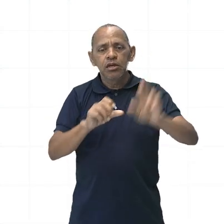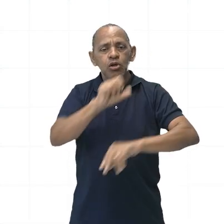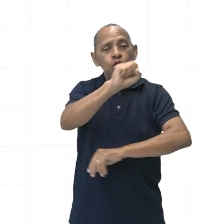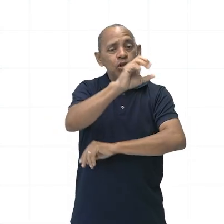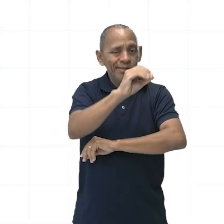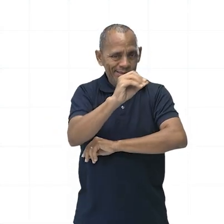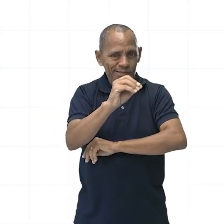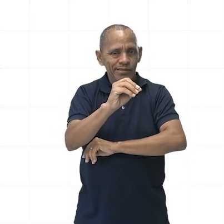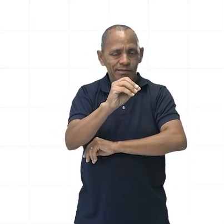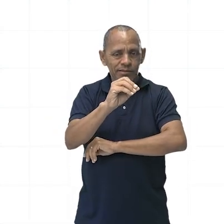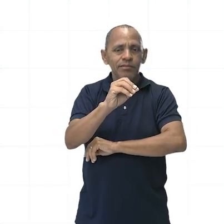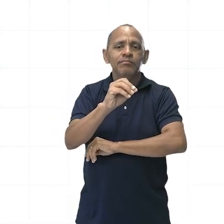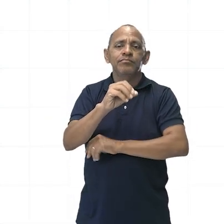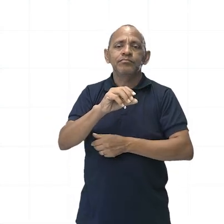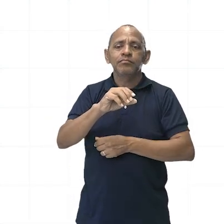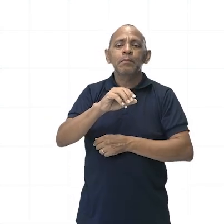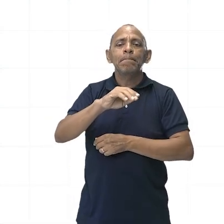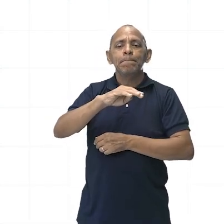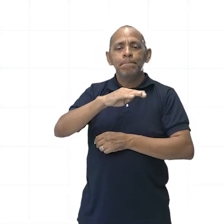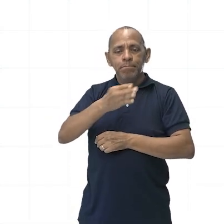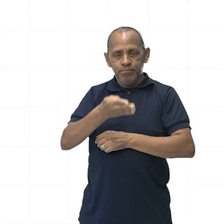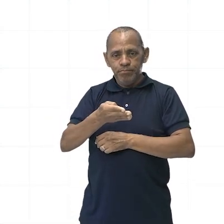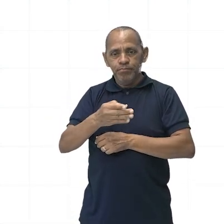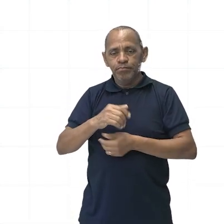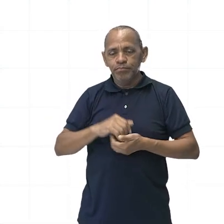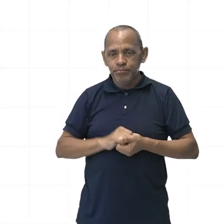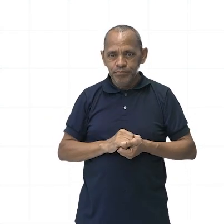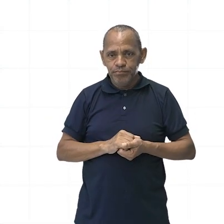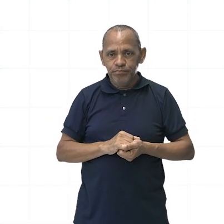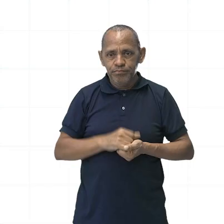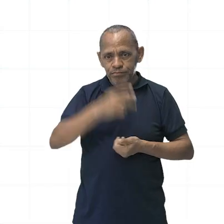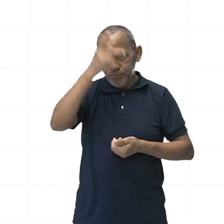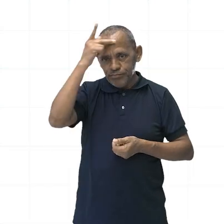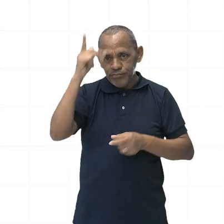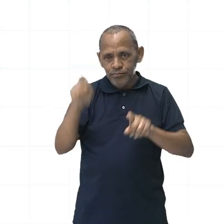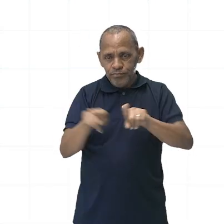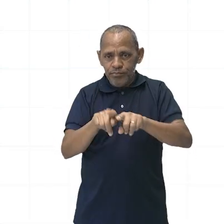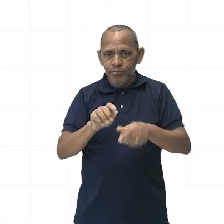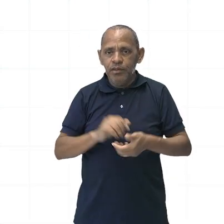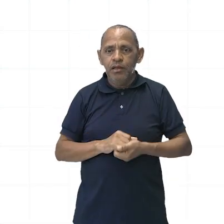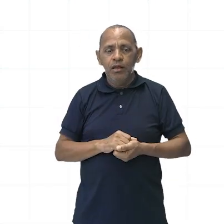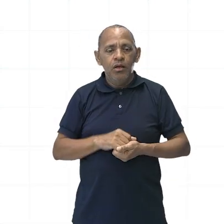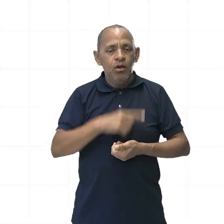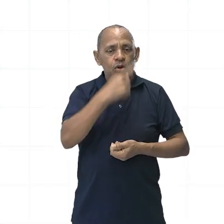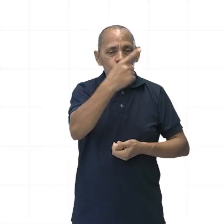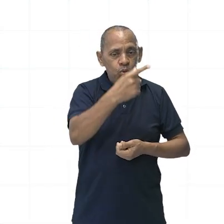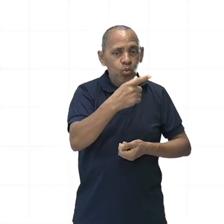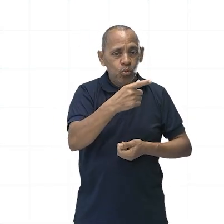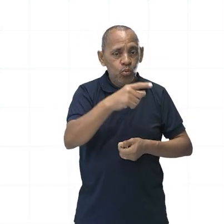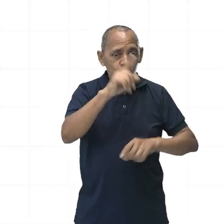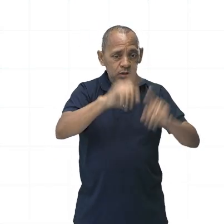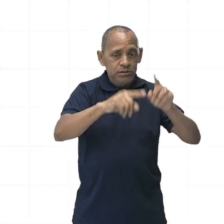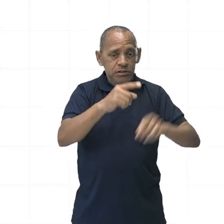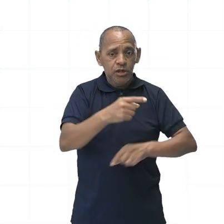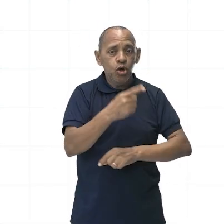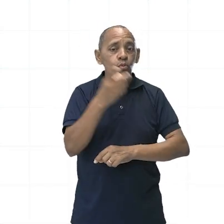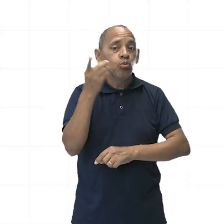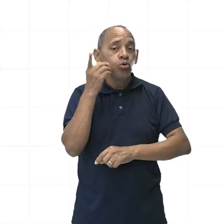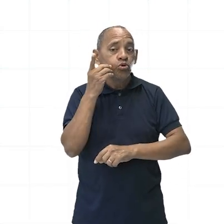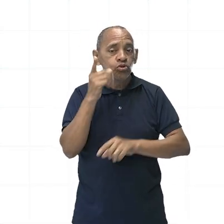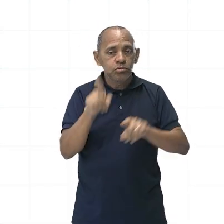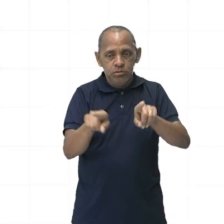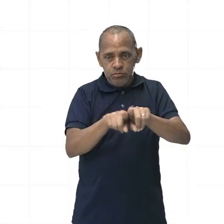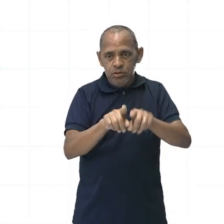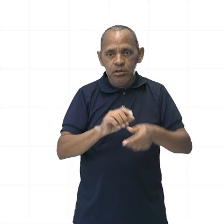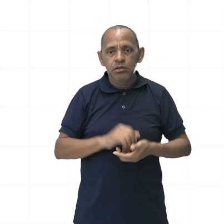de pessoas. E contando como se fosse um canudo por dia, pessoa, nós teremos aí um resultado